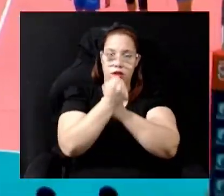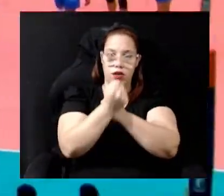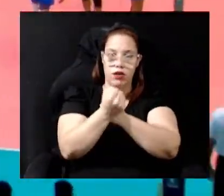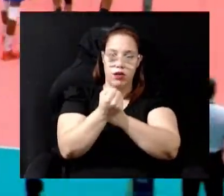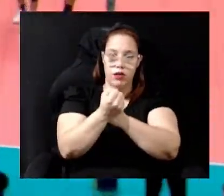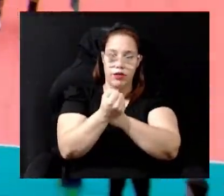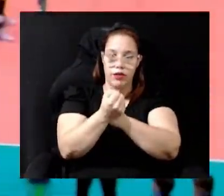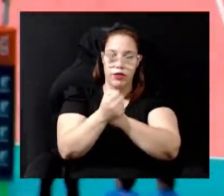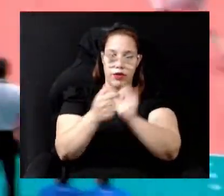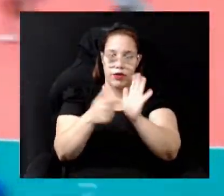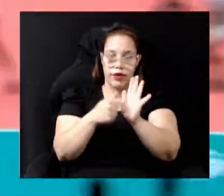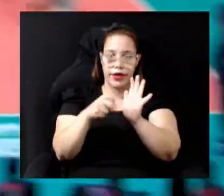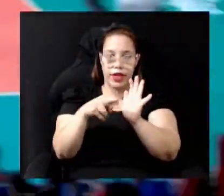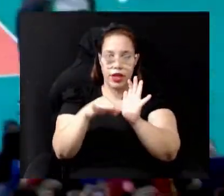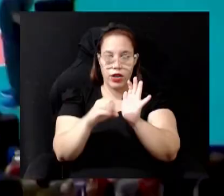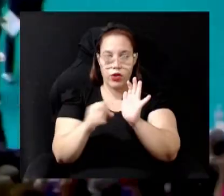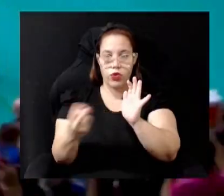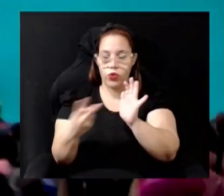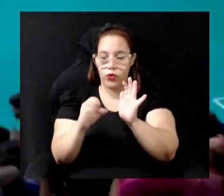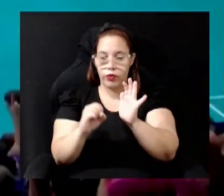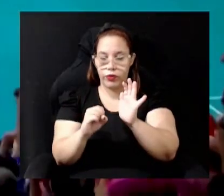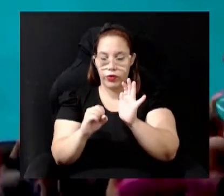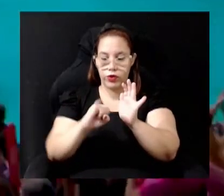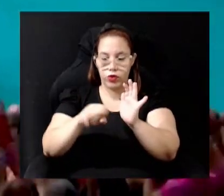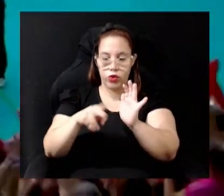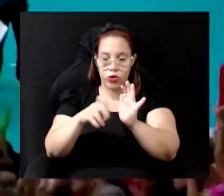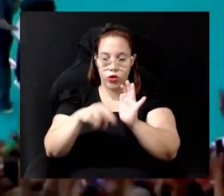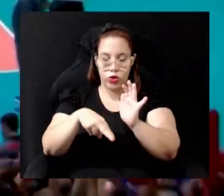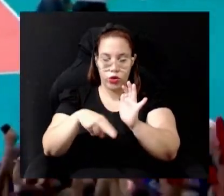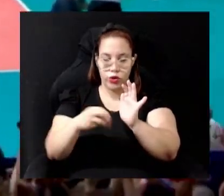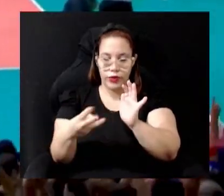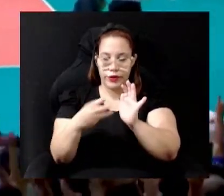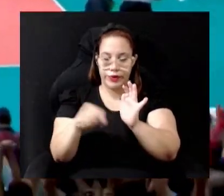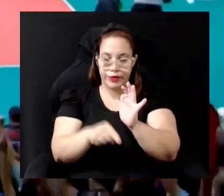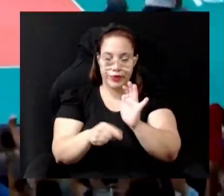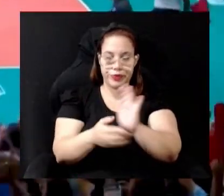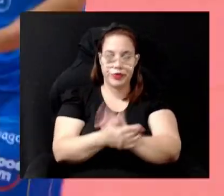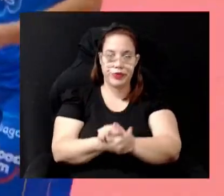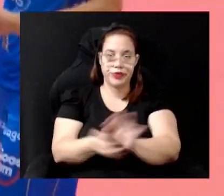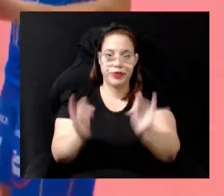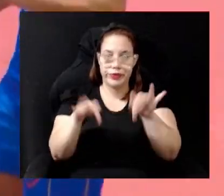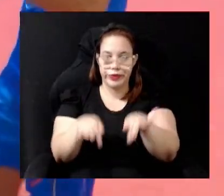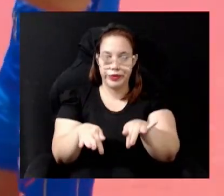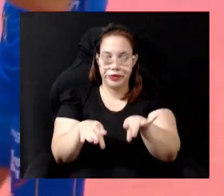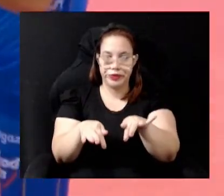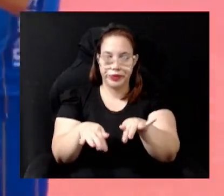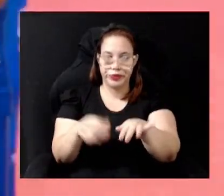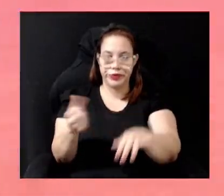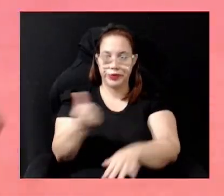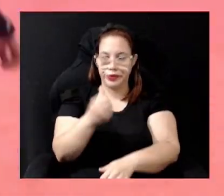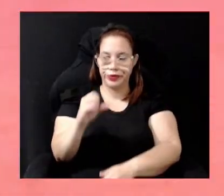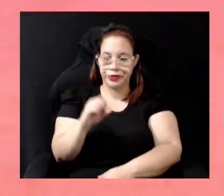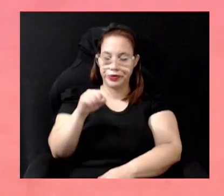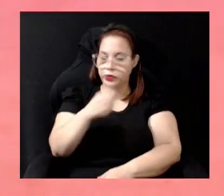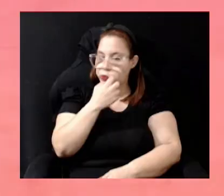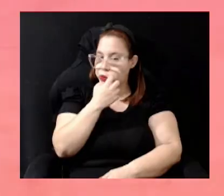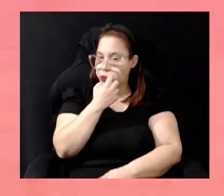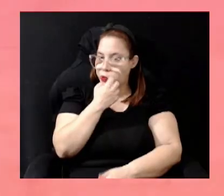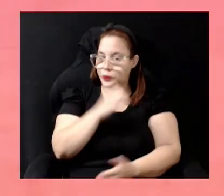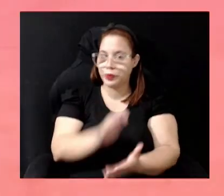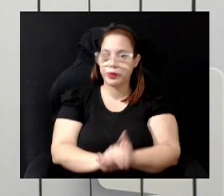com 20. Judson, que fez 3 pontos no bloco, finalizou o jogo com 10 pontos.